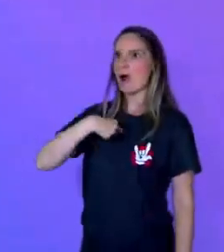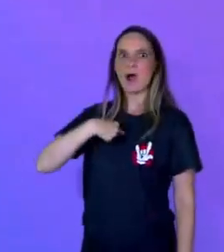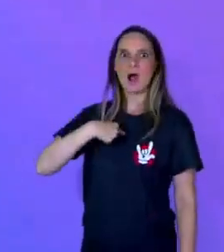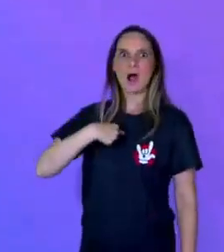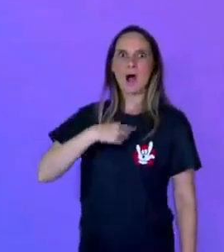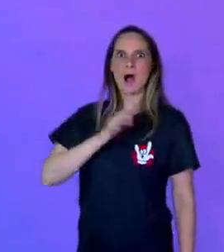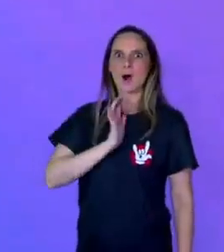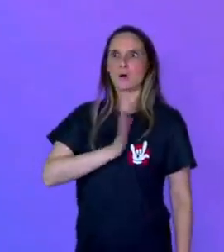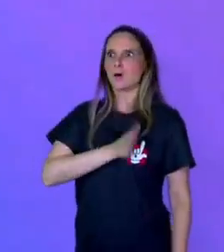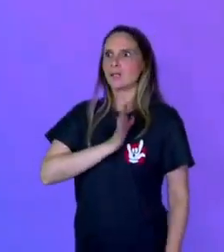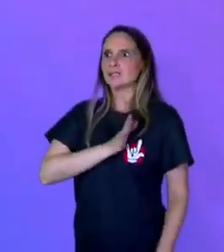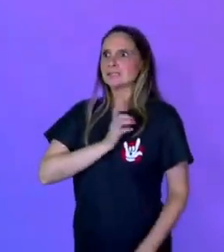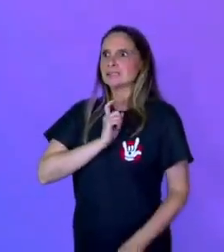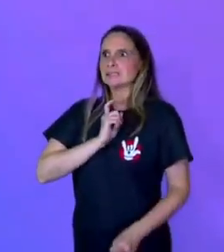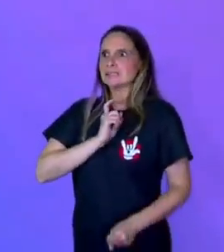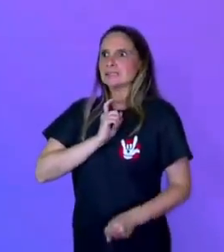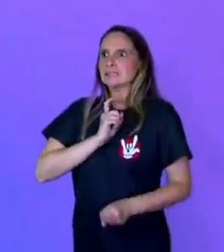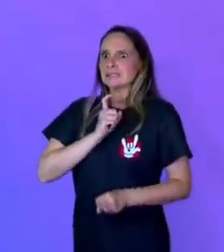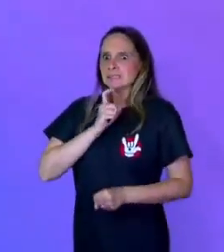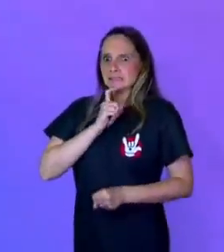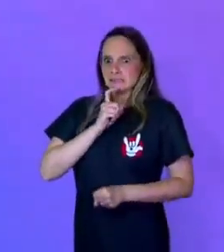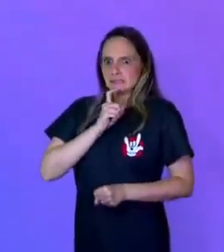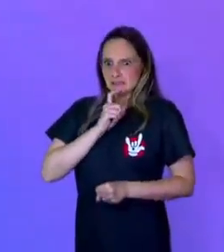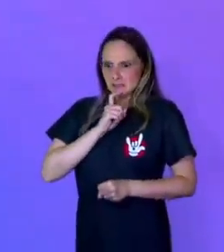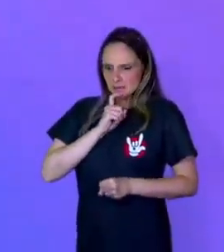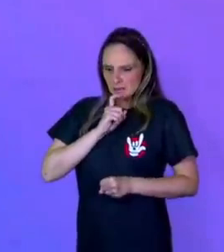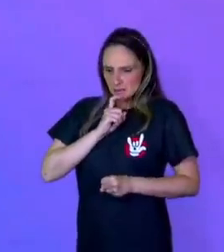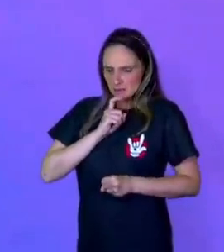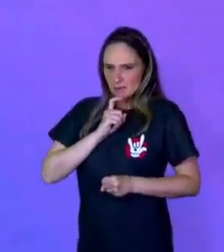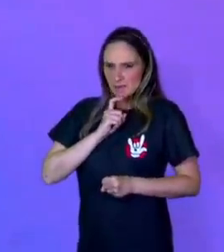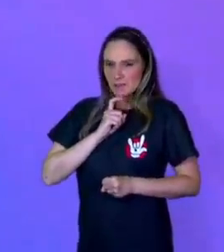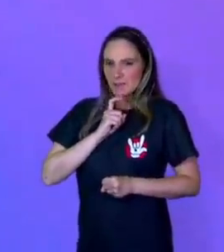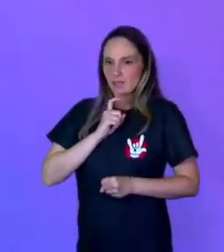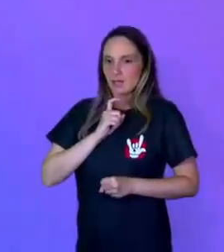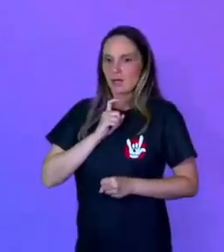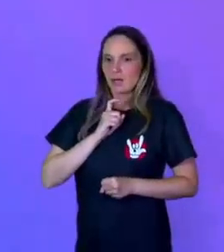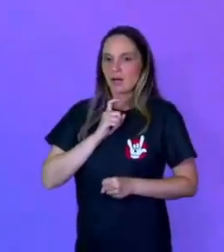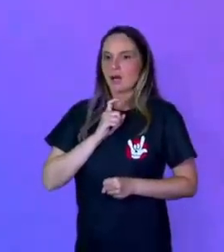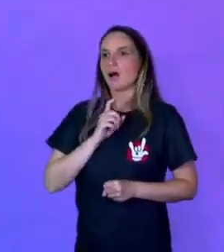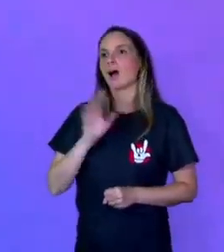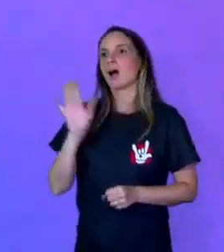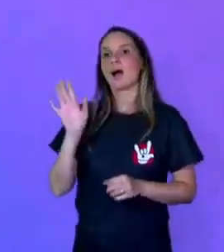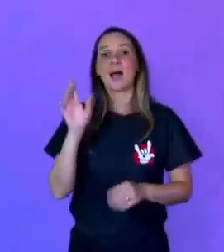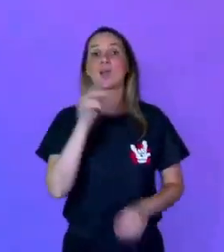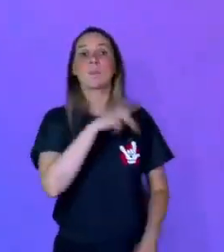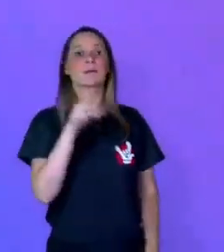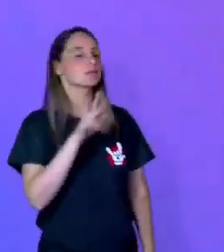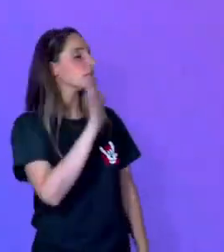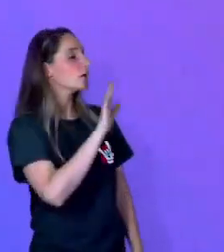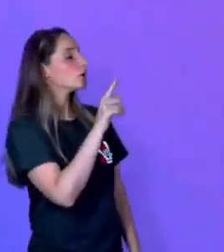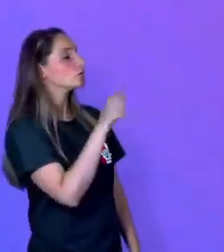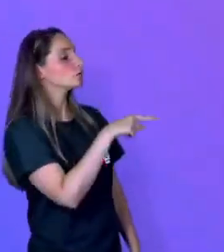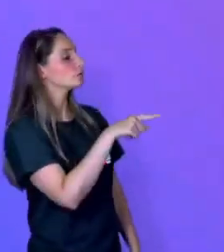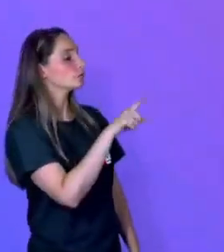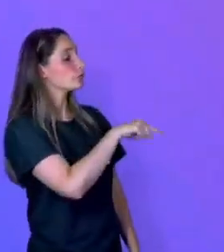até gelou. Eu fui levantando, quando eu fui levantando ele falou, não, é o irmão do lado. Falei,